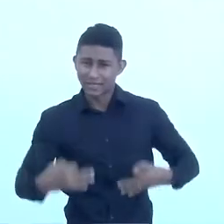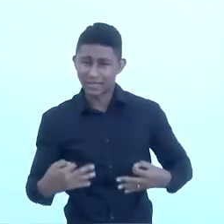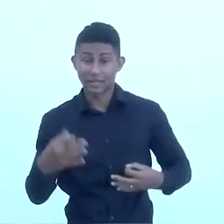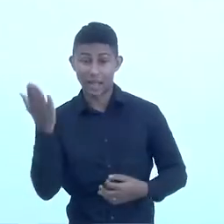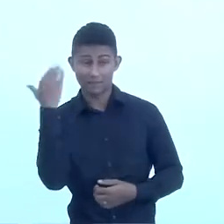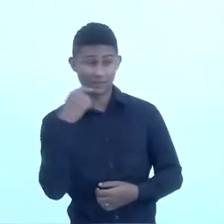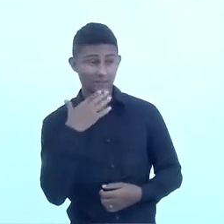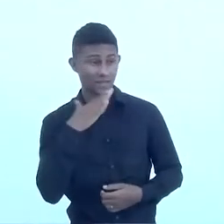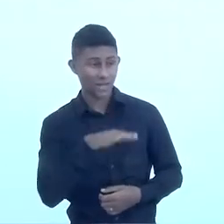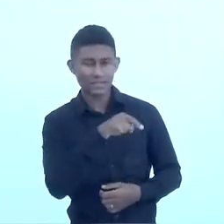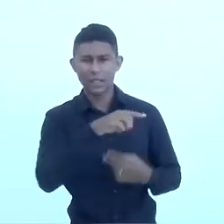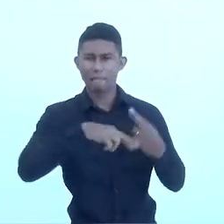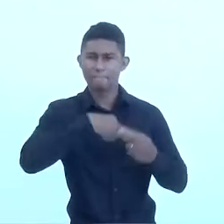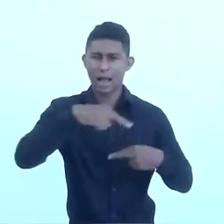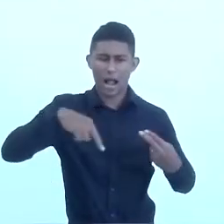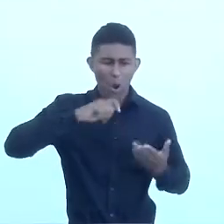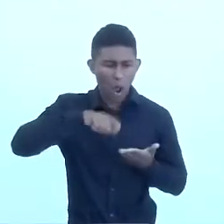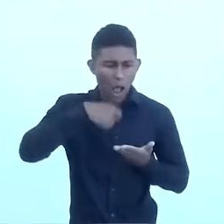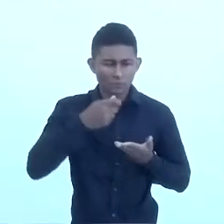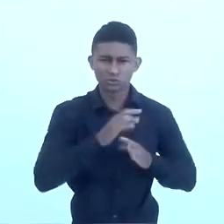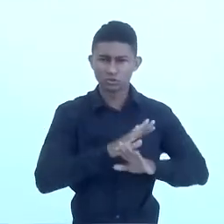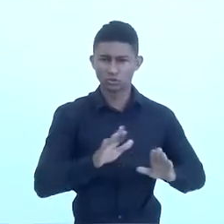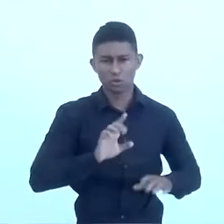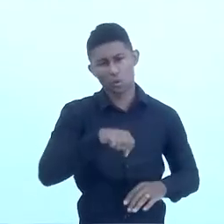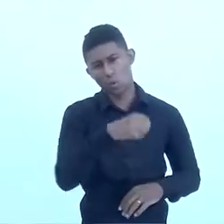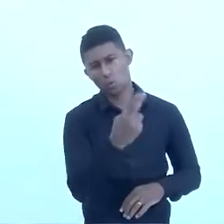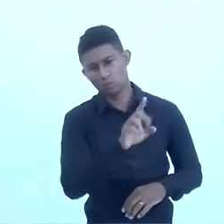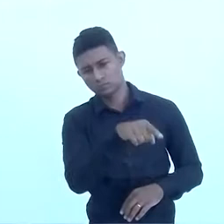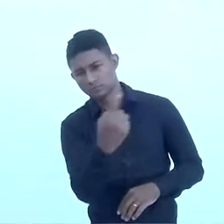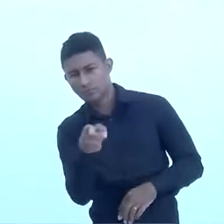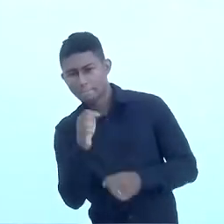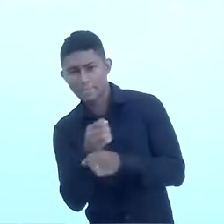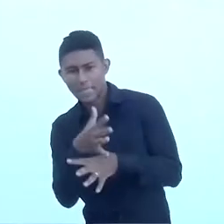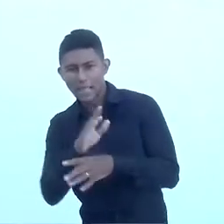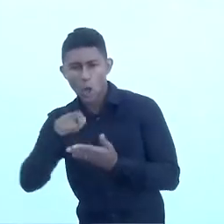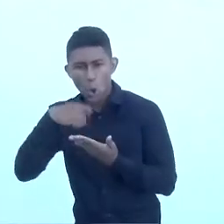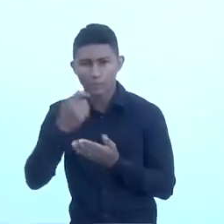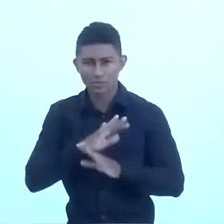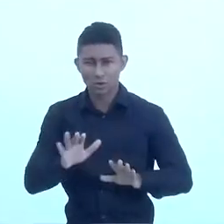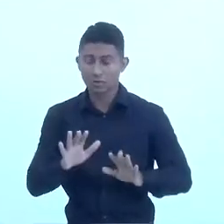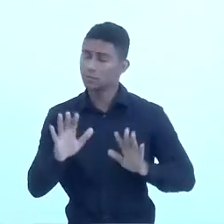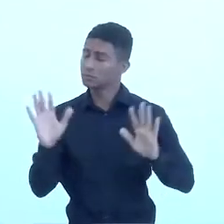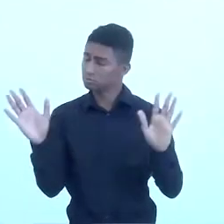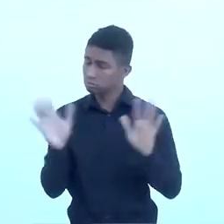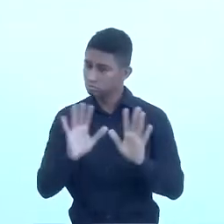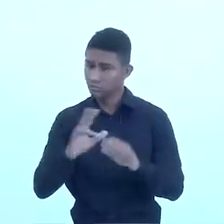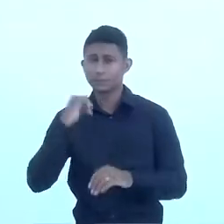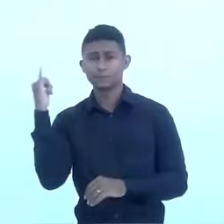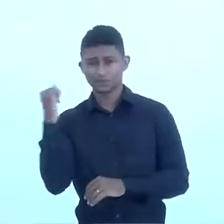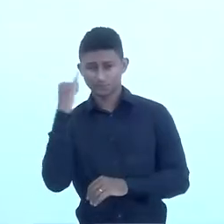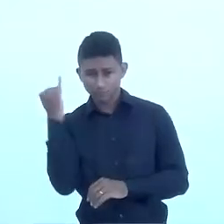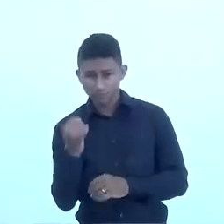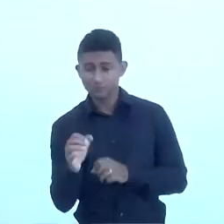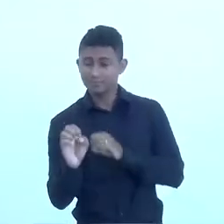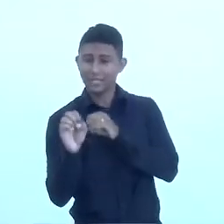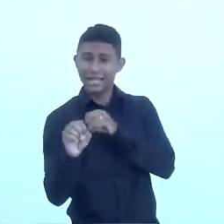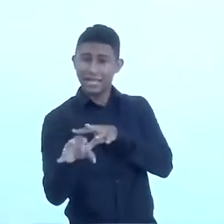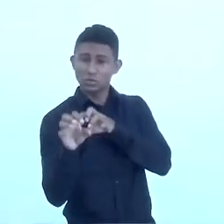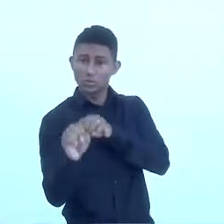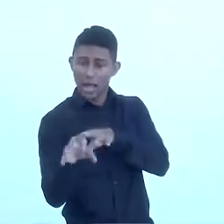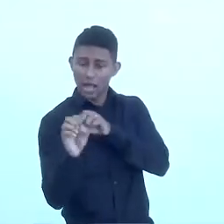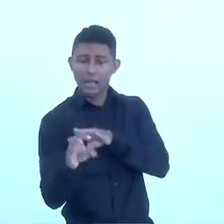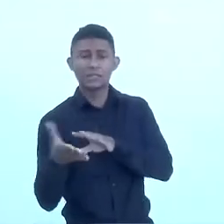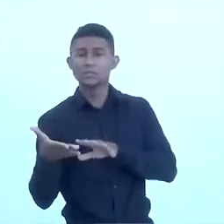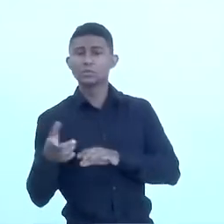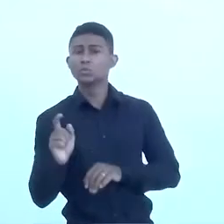eu conheci mães que falavam, ela só come macarrão e sem molho, a outra só comia batata. Então, olha a importância da educação aí